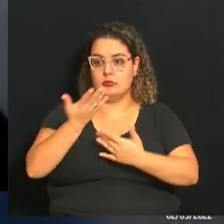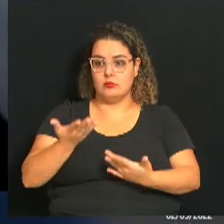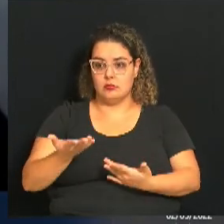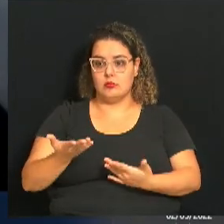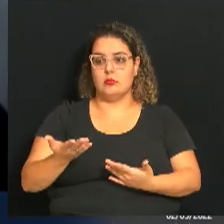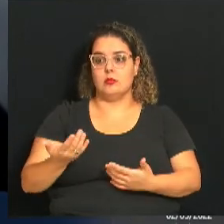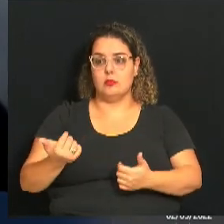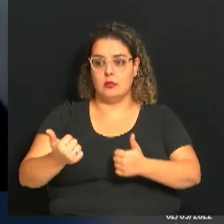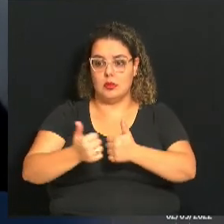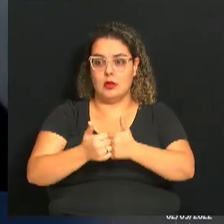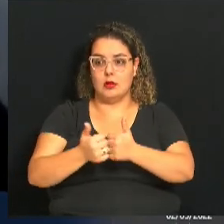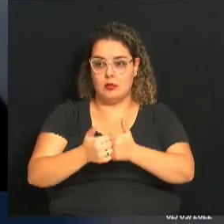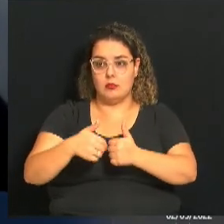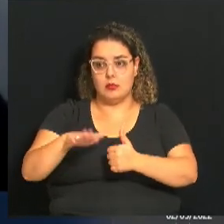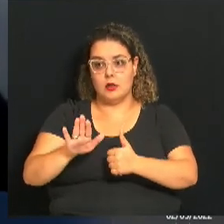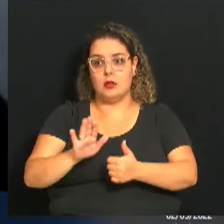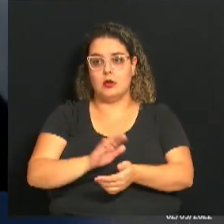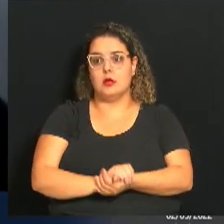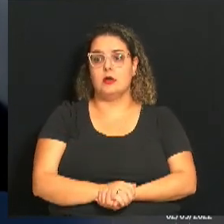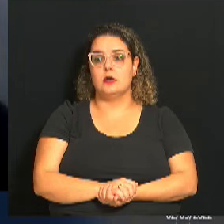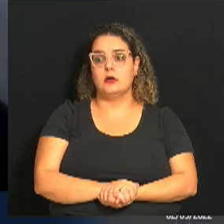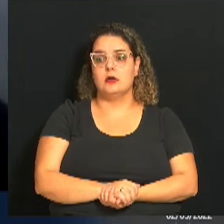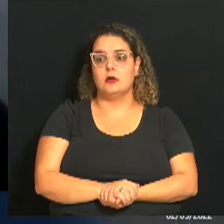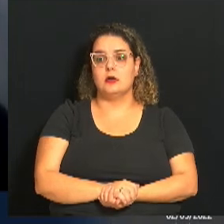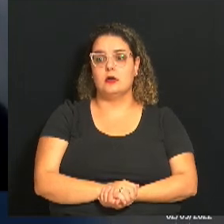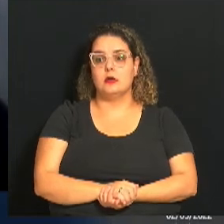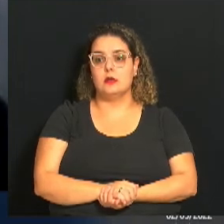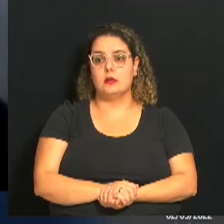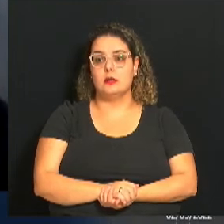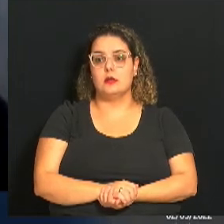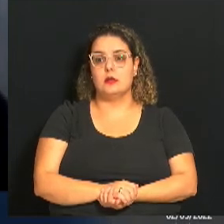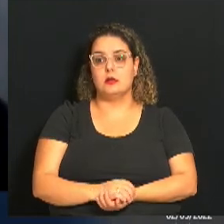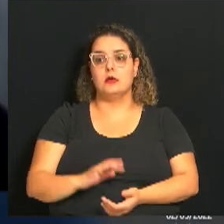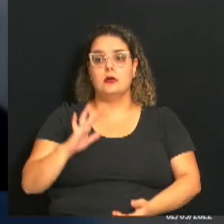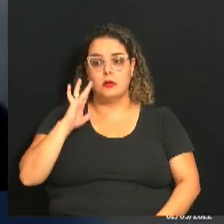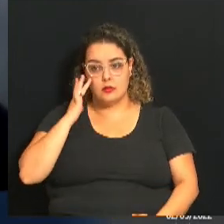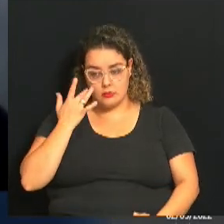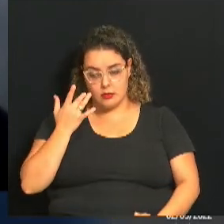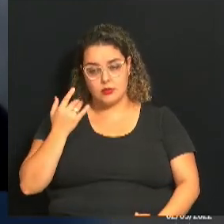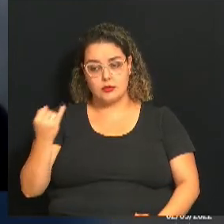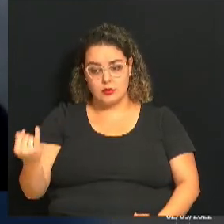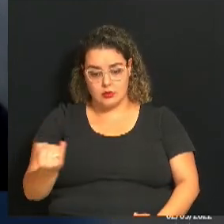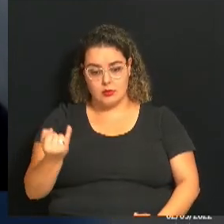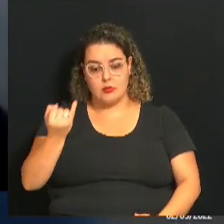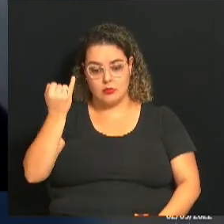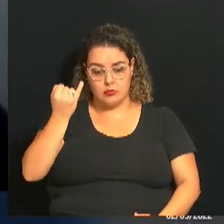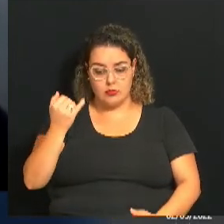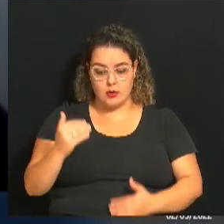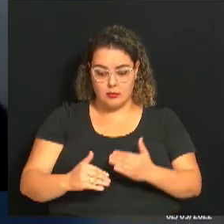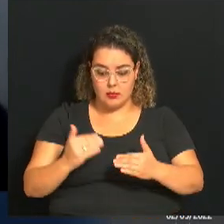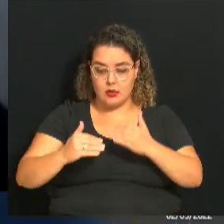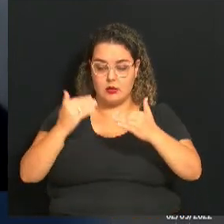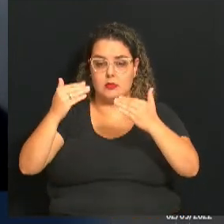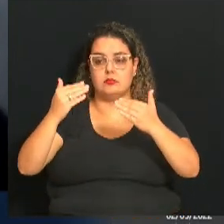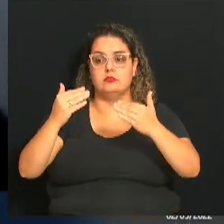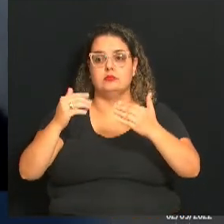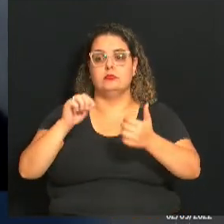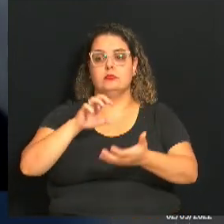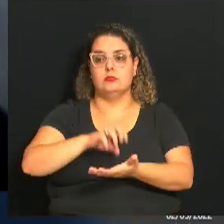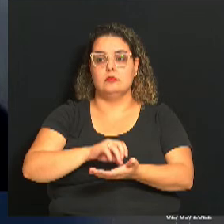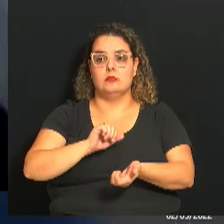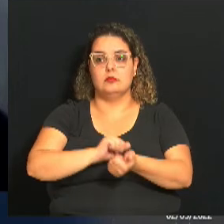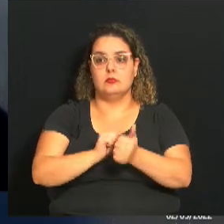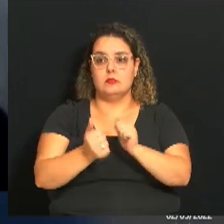próxima aqui à Prefeitura, né? E eu acho que é importante ser uma âncora, né, no desenvolvimento e da requalificação da área